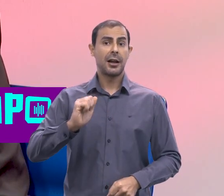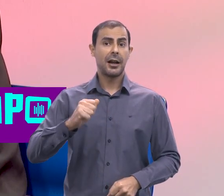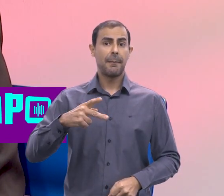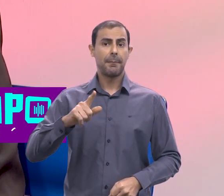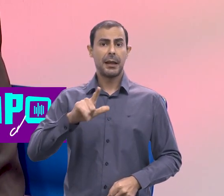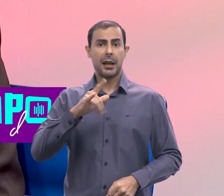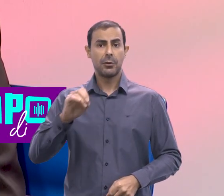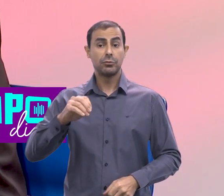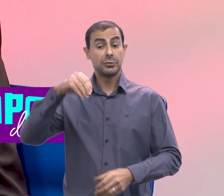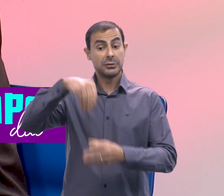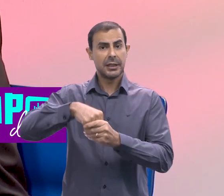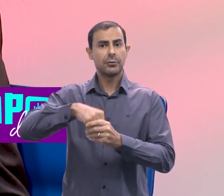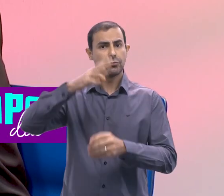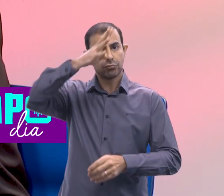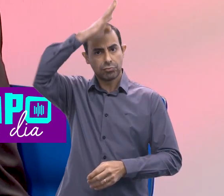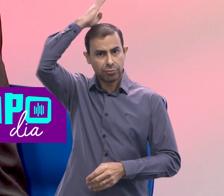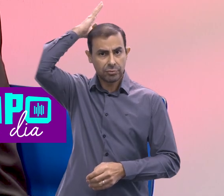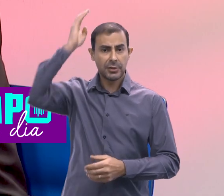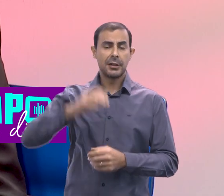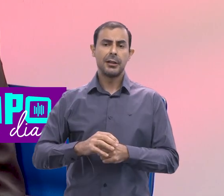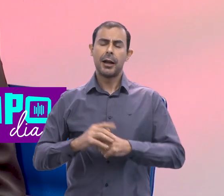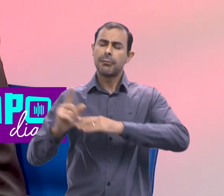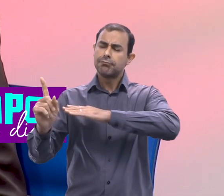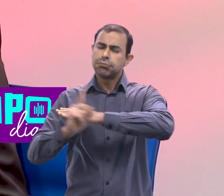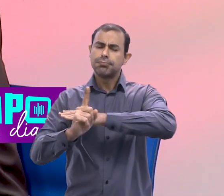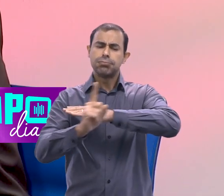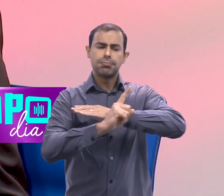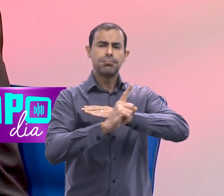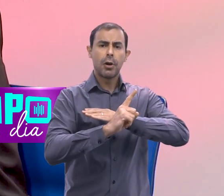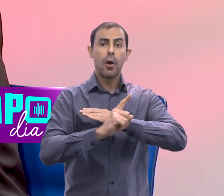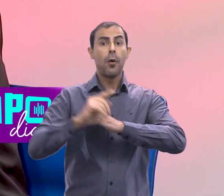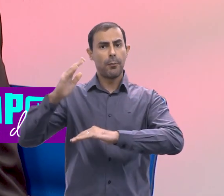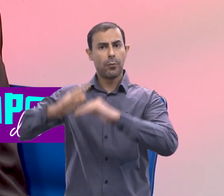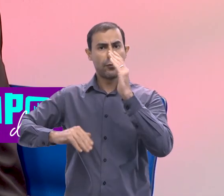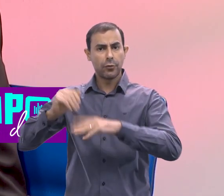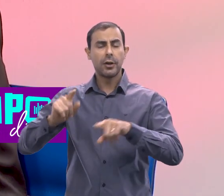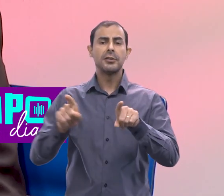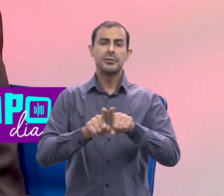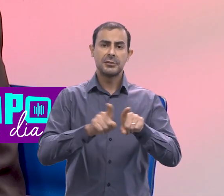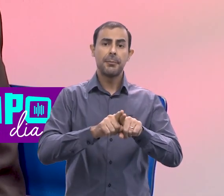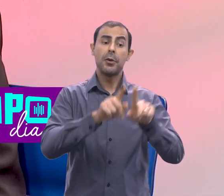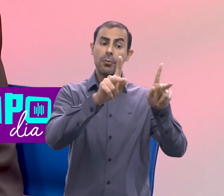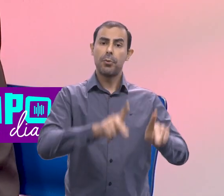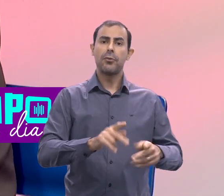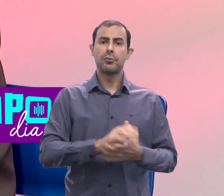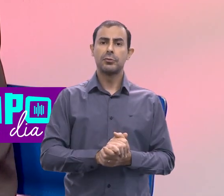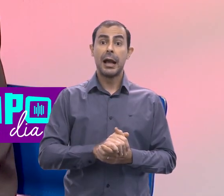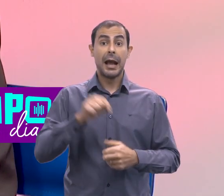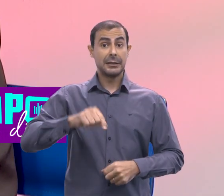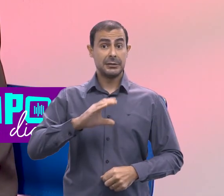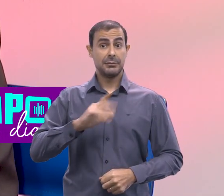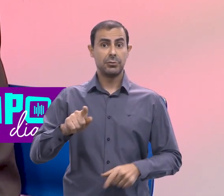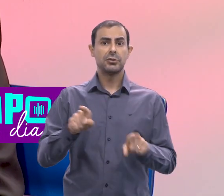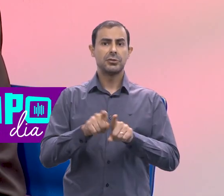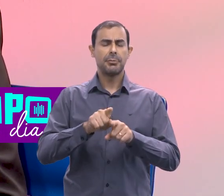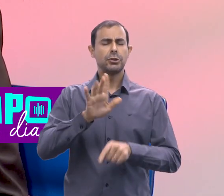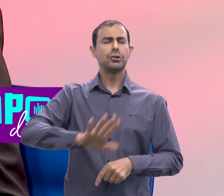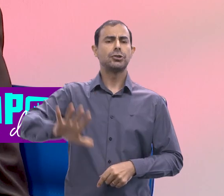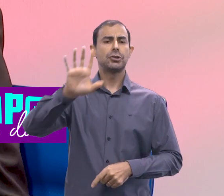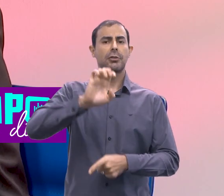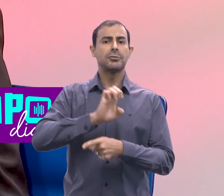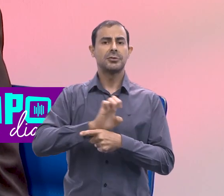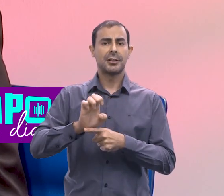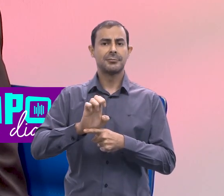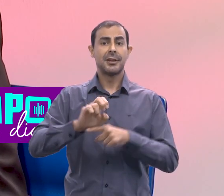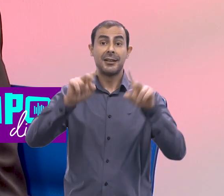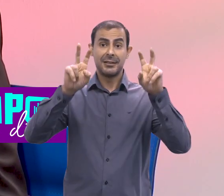capelão do Corpo de Bombeiros, atuando junto à corporação, mas atendendo a população, não só de Campo Grande, mas no estado todo, na questão